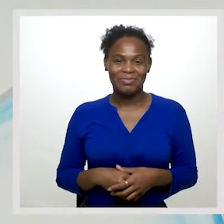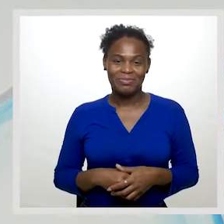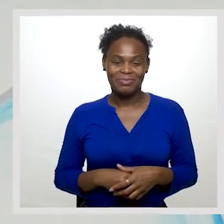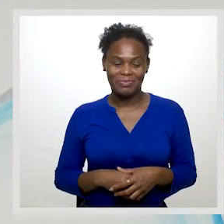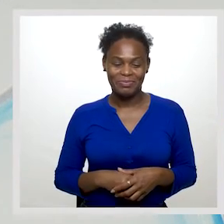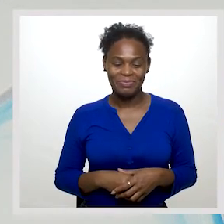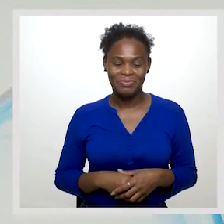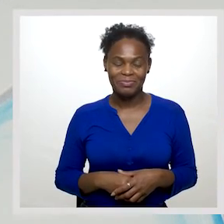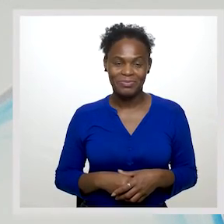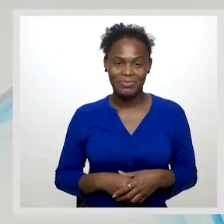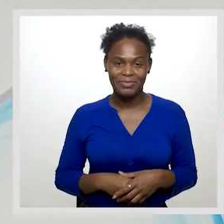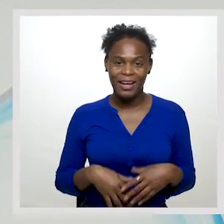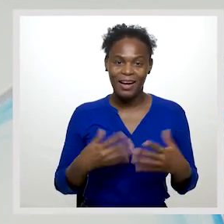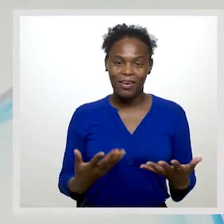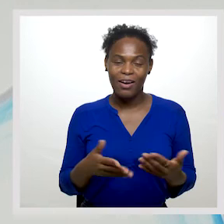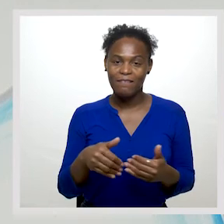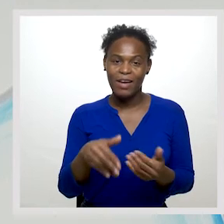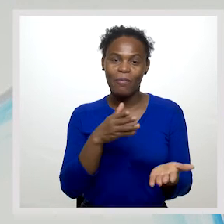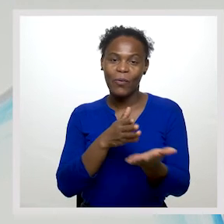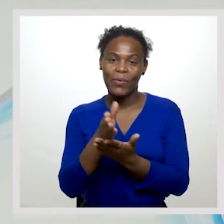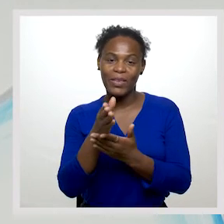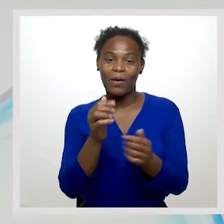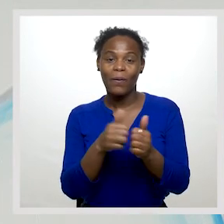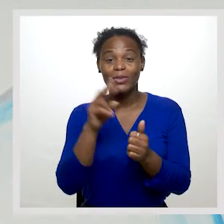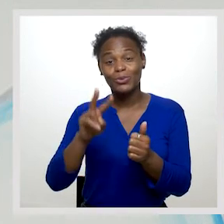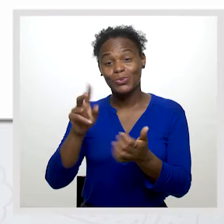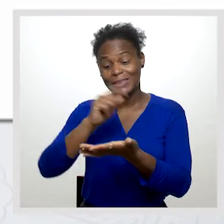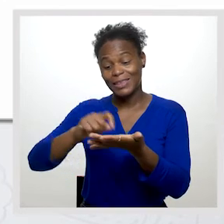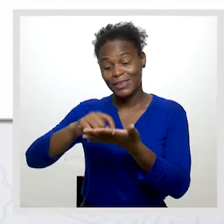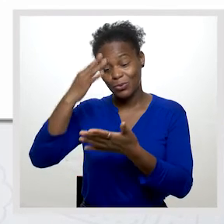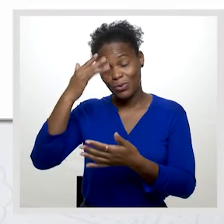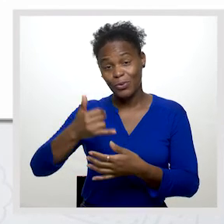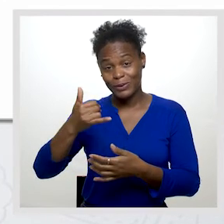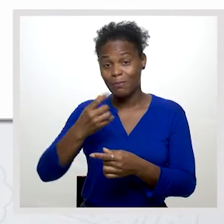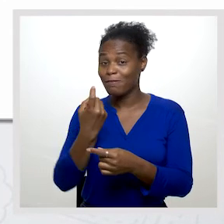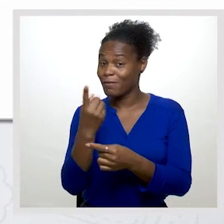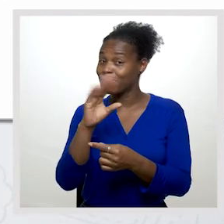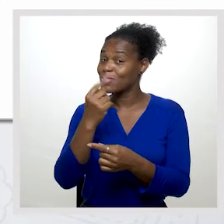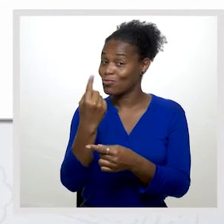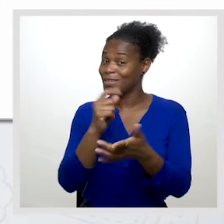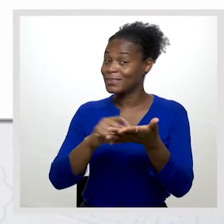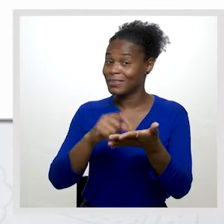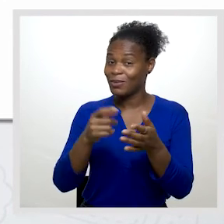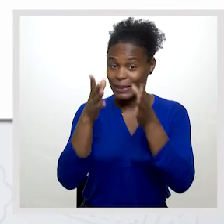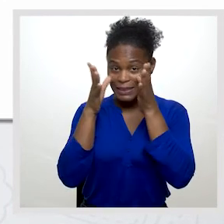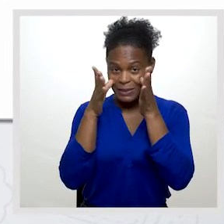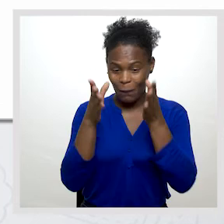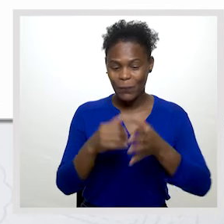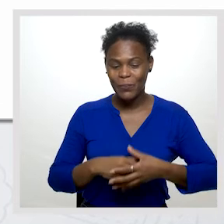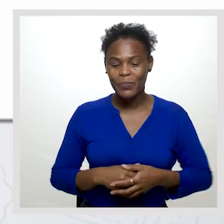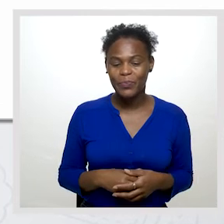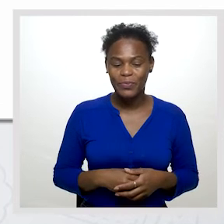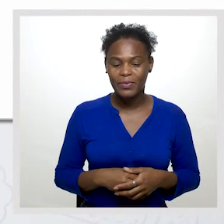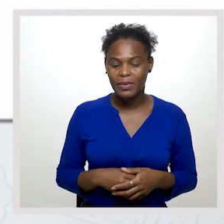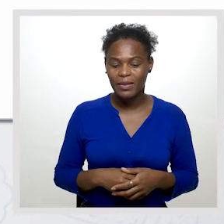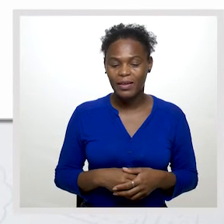com a segunda ou o segundo exercício, porque temos mais um exercício. Prestem atenção ali. O nosso segundo exercício diz o